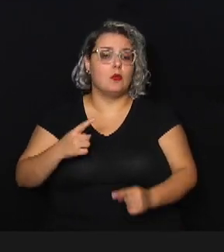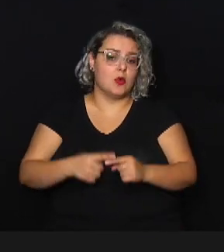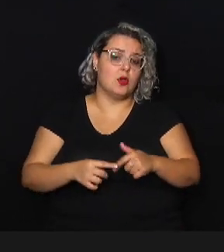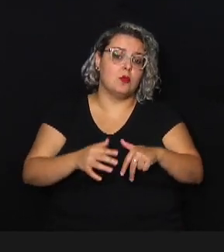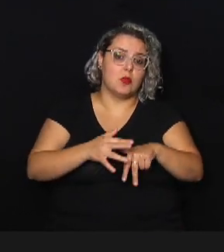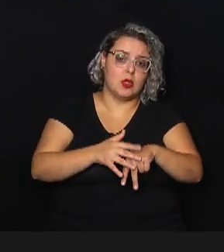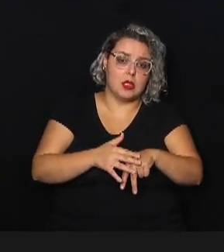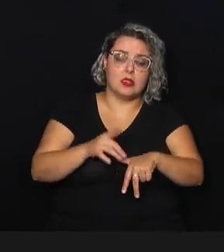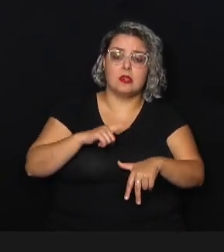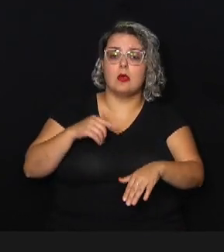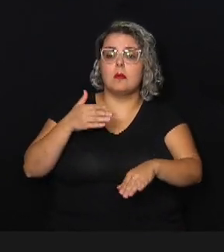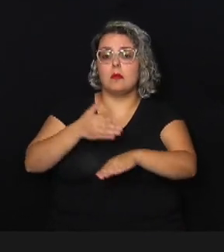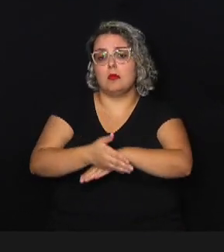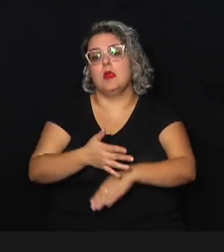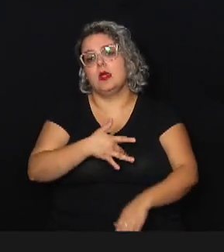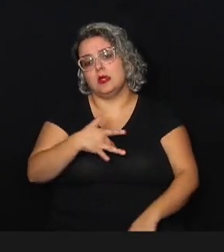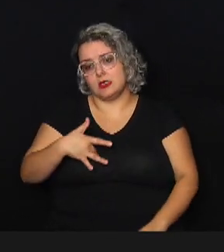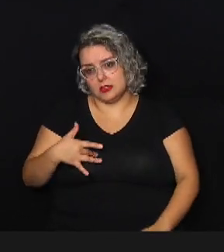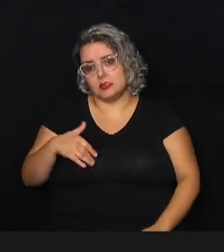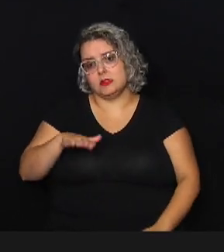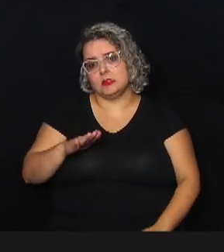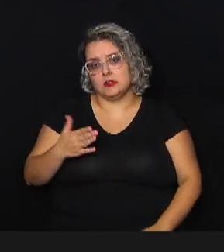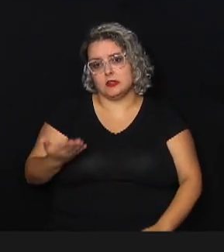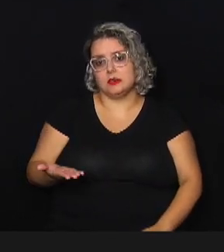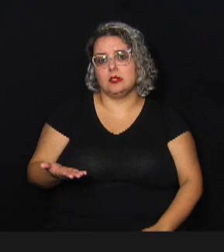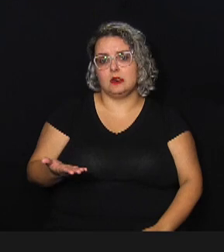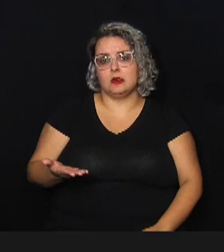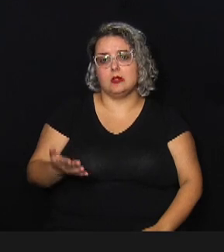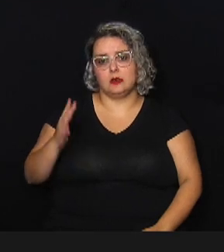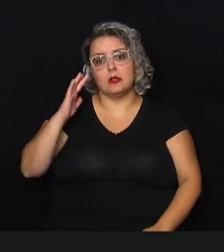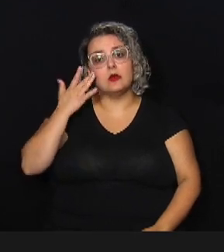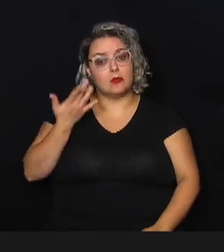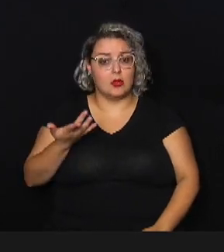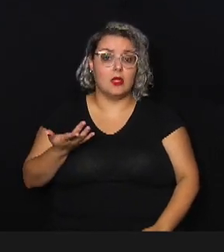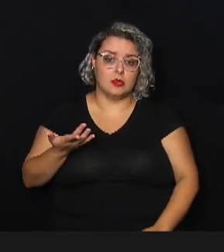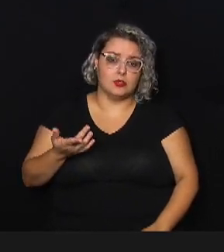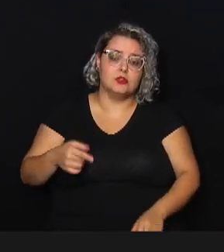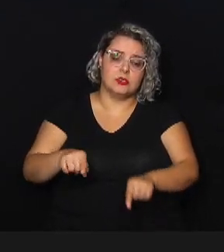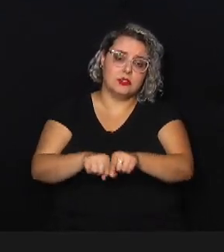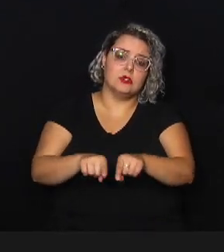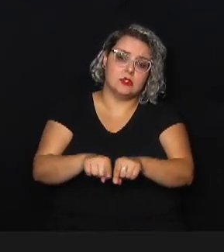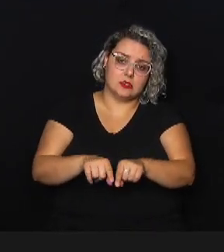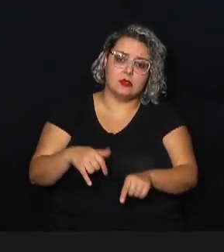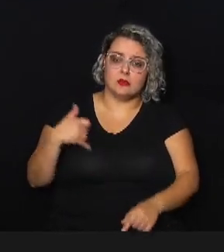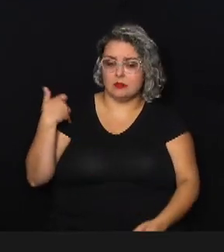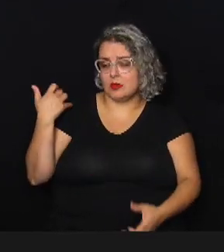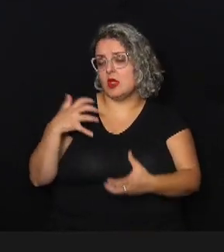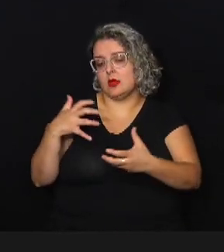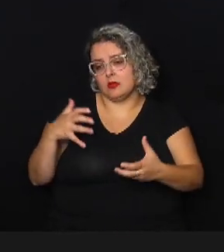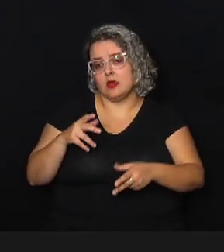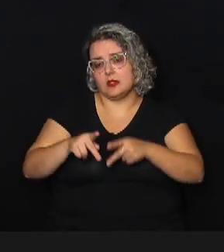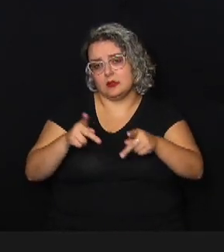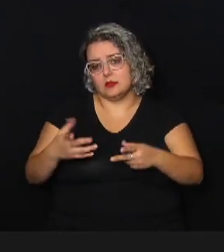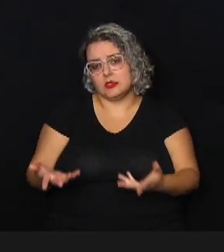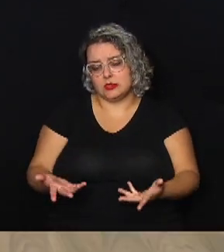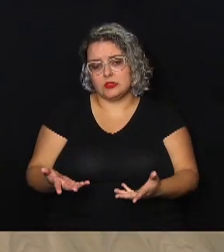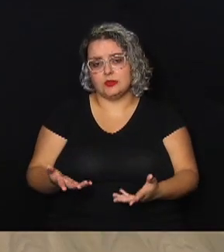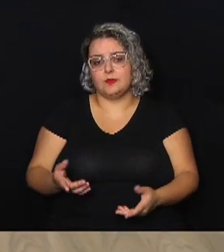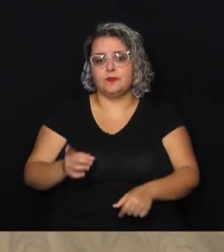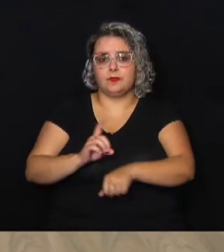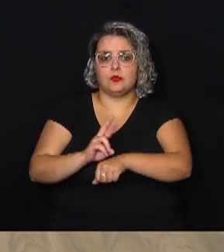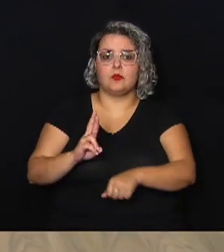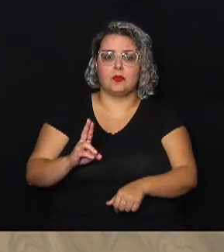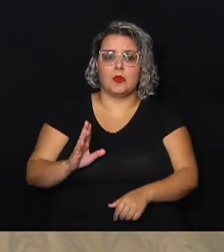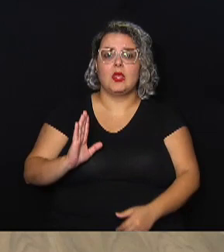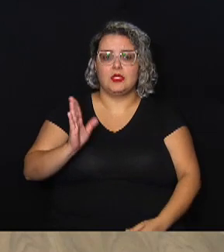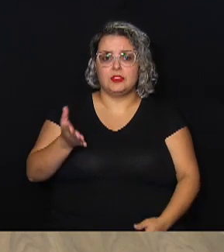mais acesso à saúde, tá? Então, eu acho que é isso, e com o envelhecimento da população também. Doutora, a gente já está